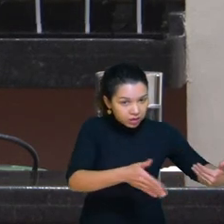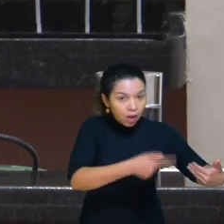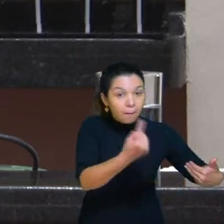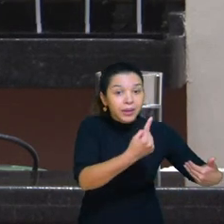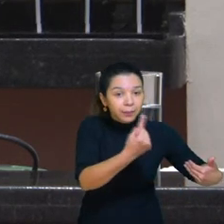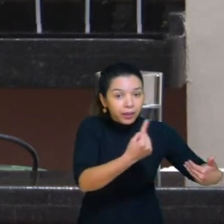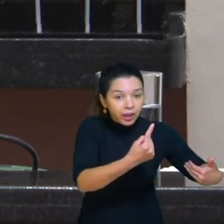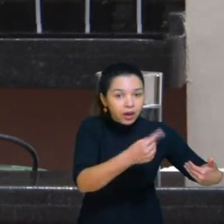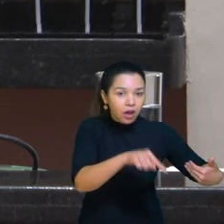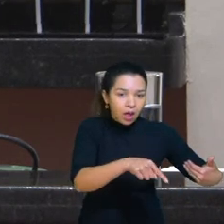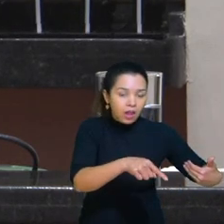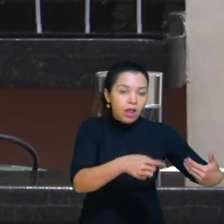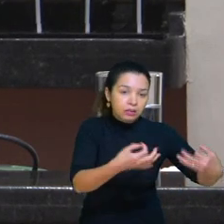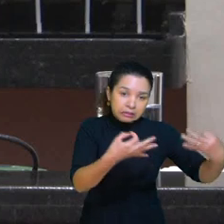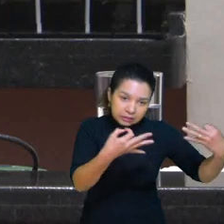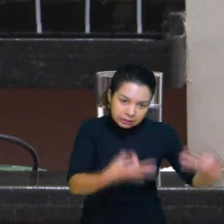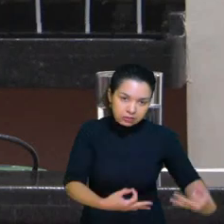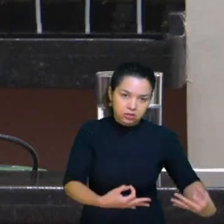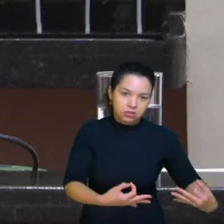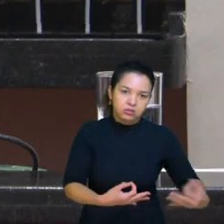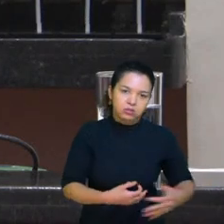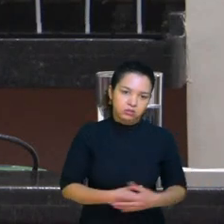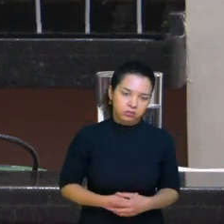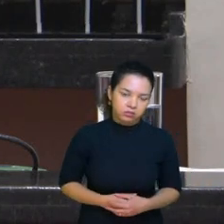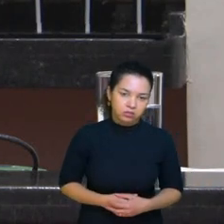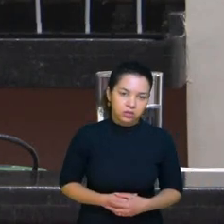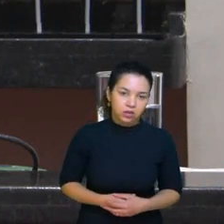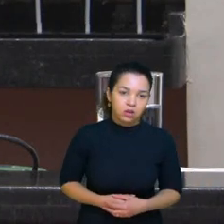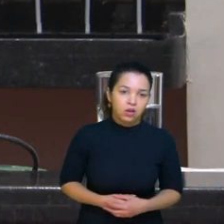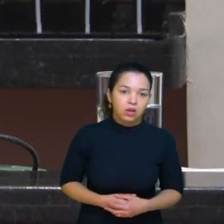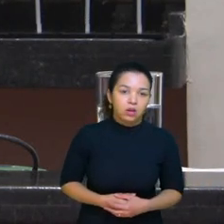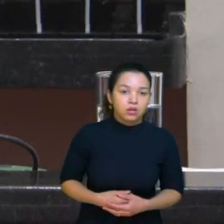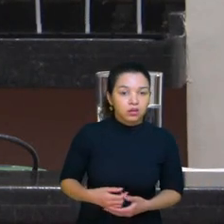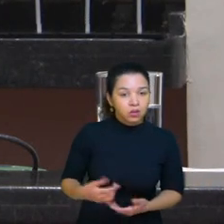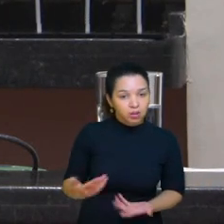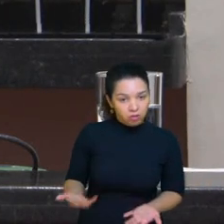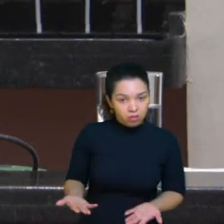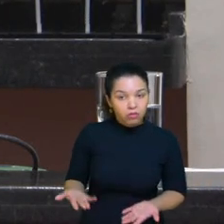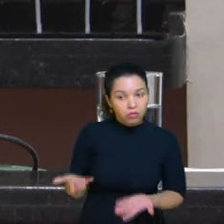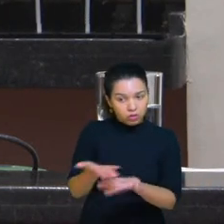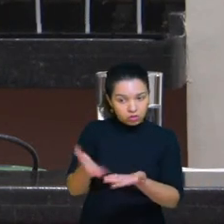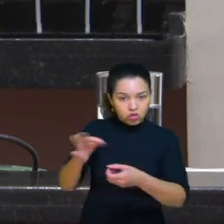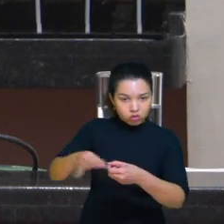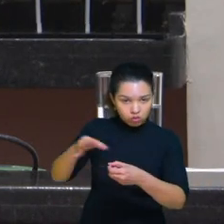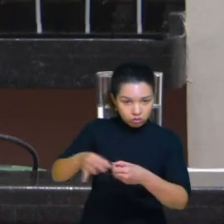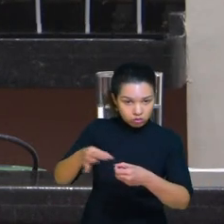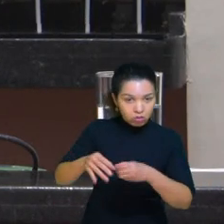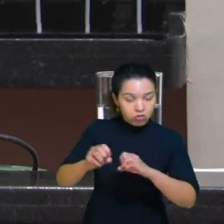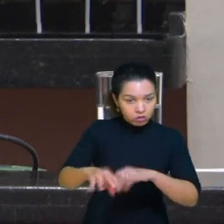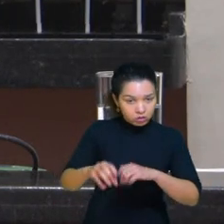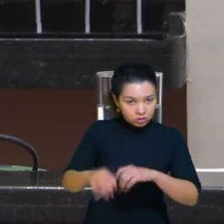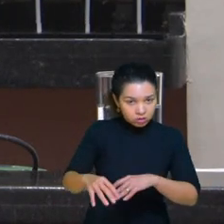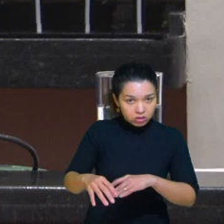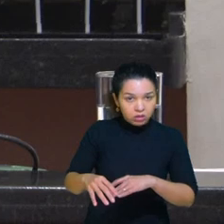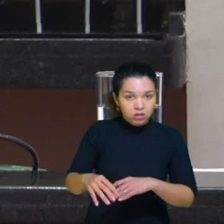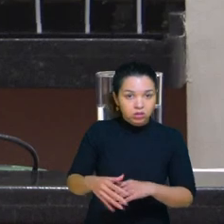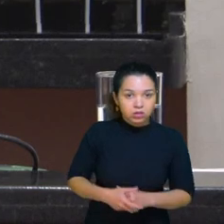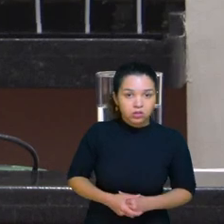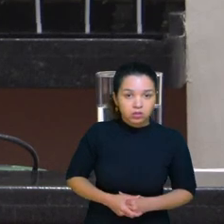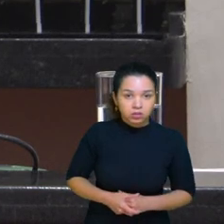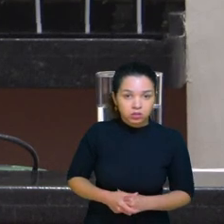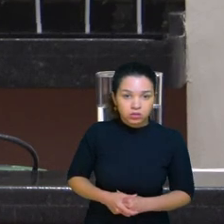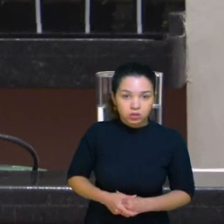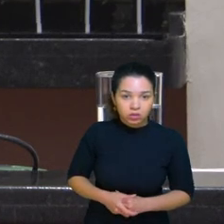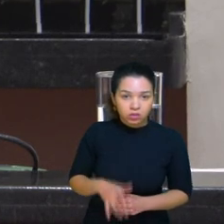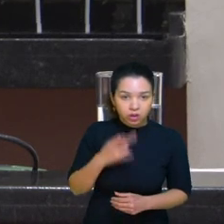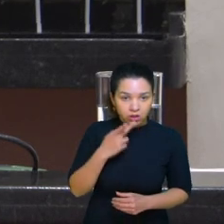adequada então nós como instituições de ensino aí eu coloco todas as instituições mas obviamente aqui falando eh do